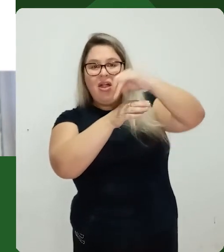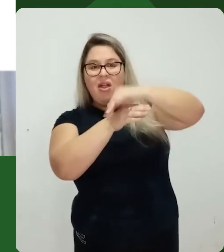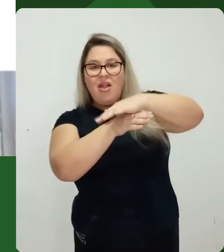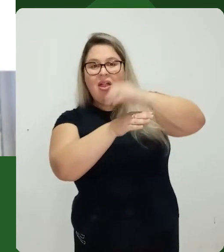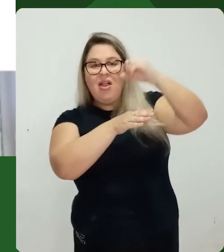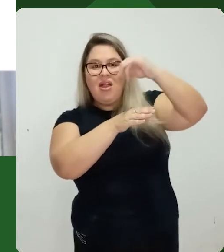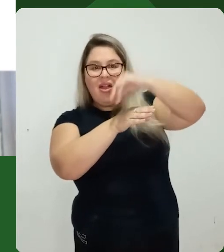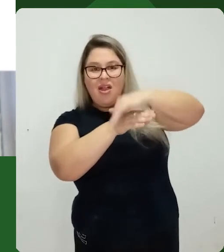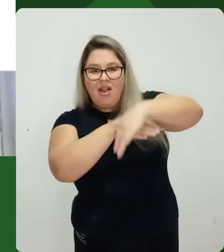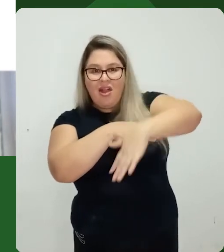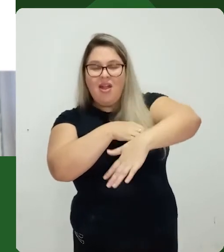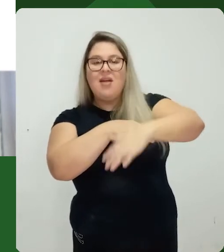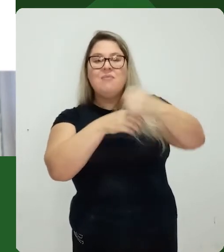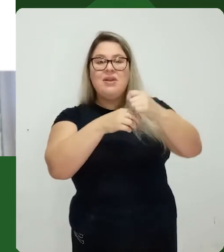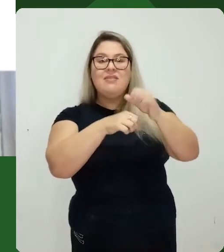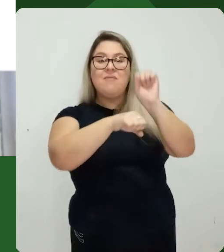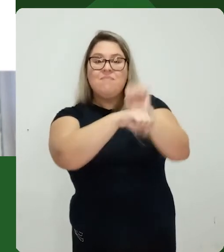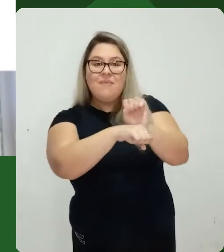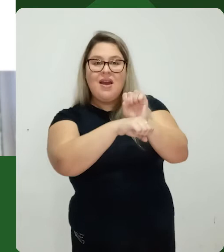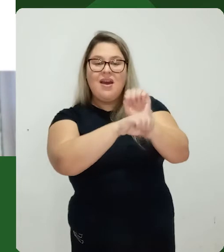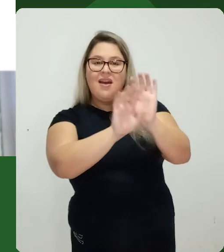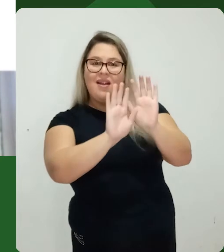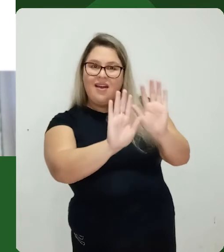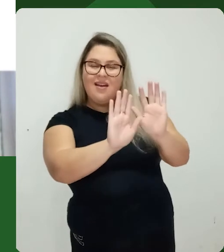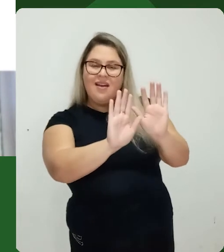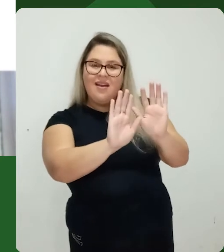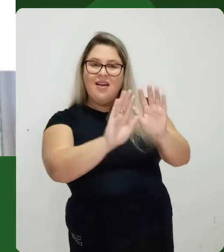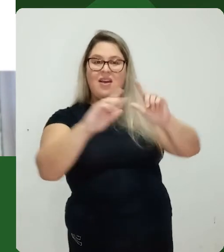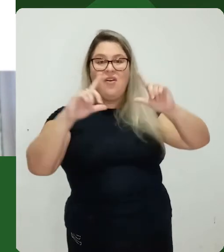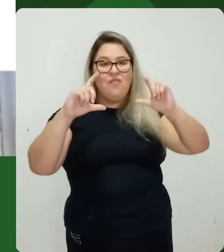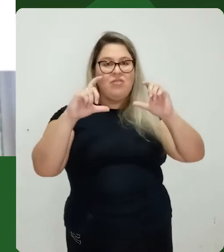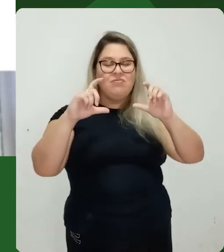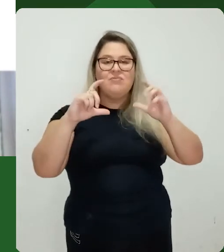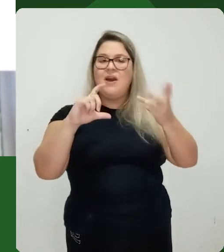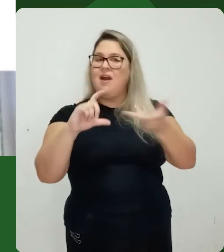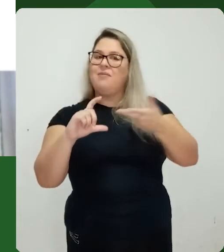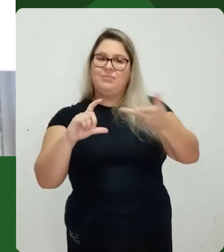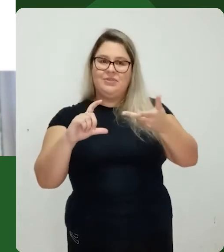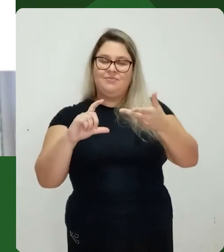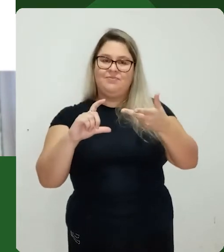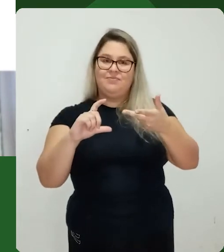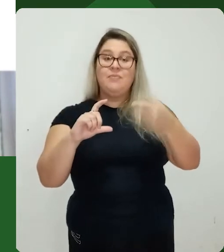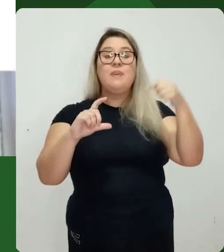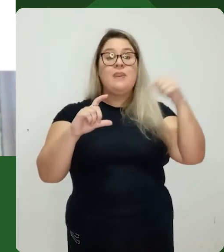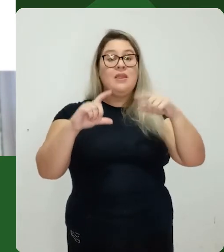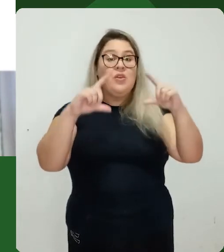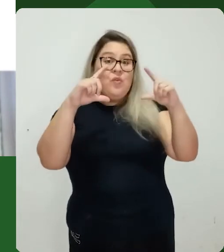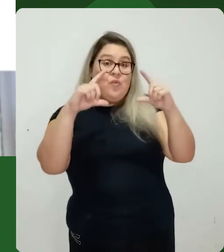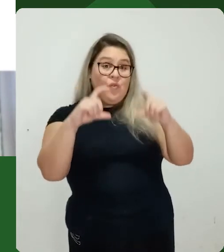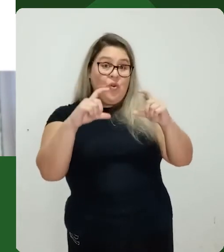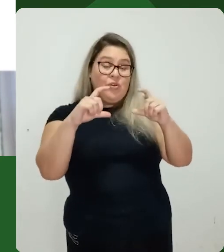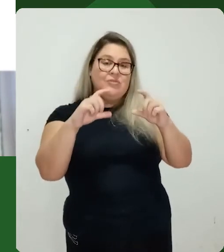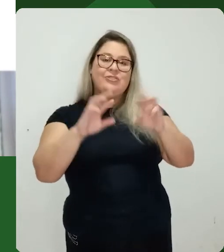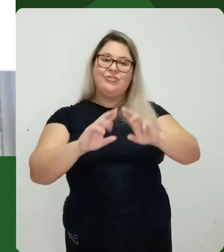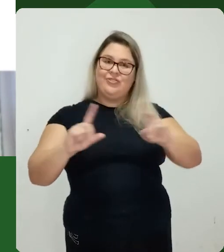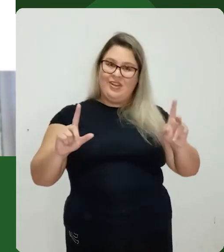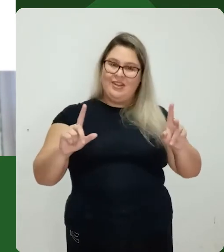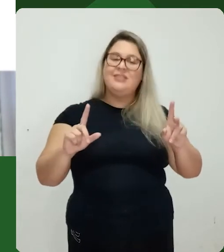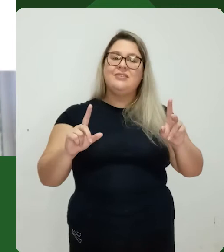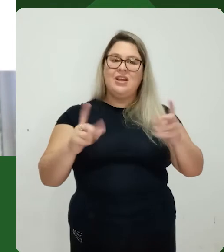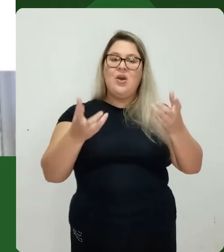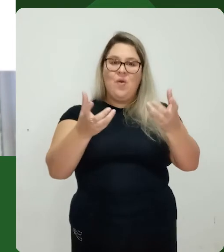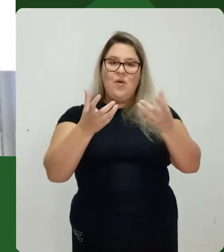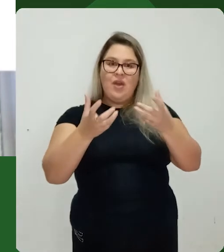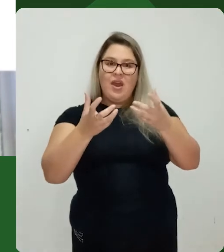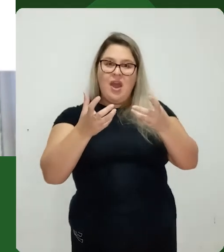tenha tempo para que essa gotinha de água saia de um ponto aqui mais de cima e vá para um ponto mais de baixo. Você quer congelar ela no ar. Então é uma